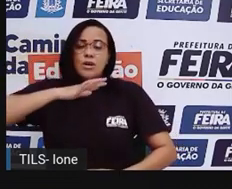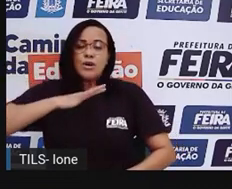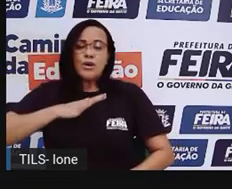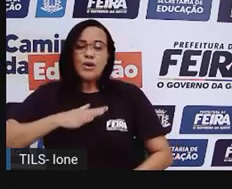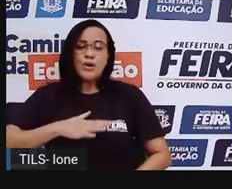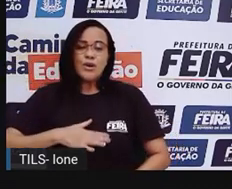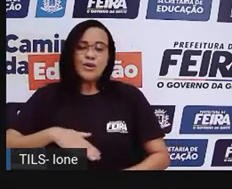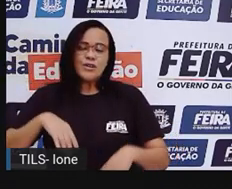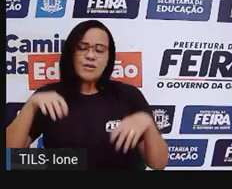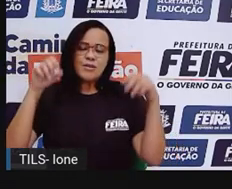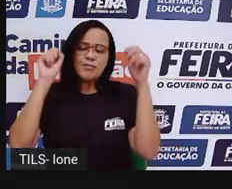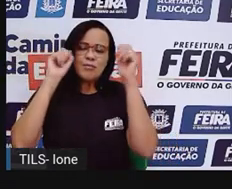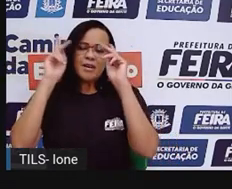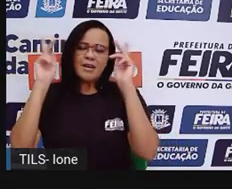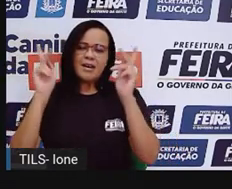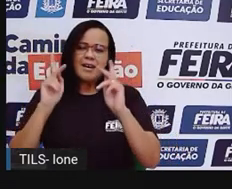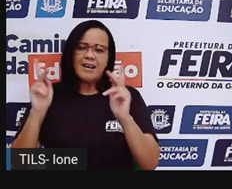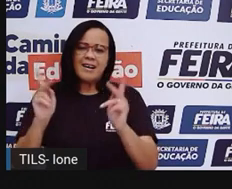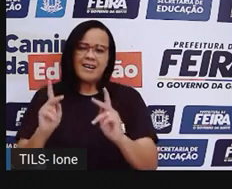em paz.